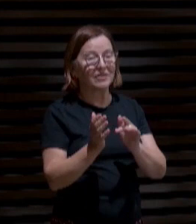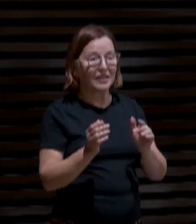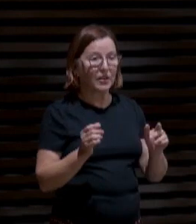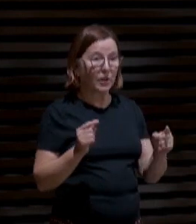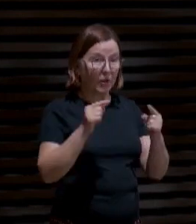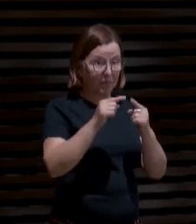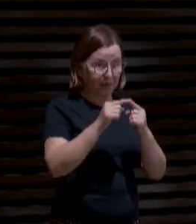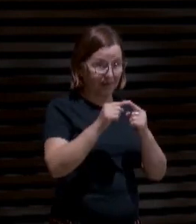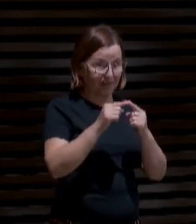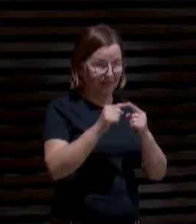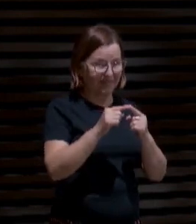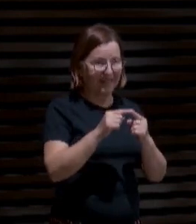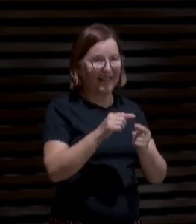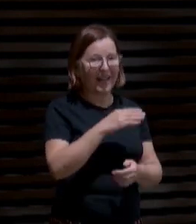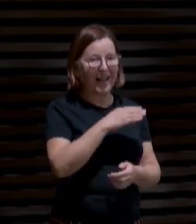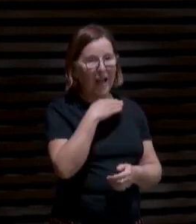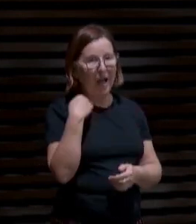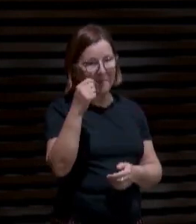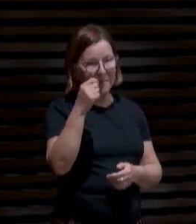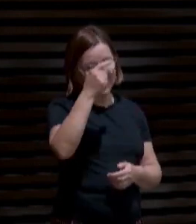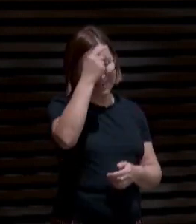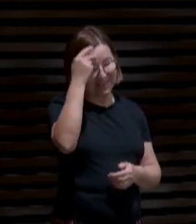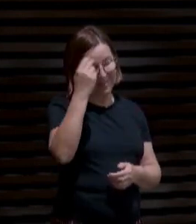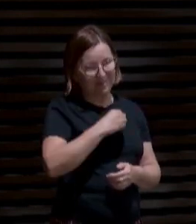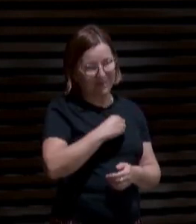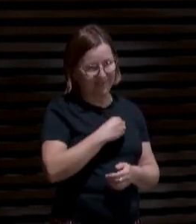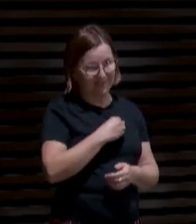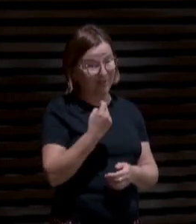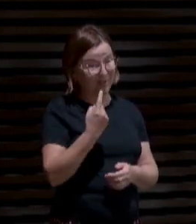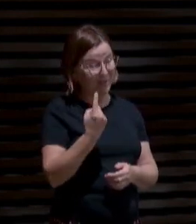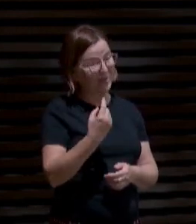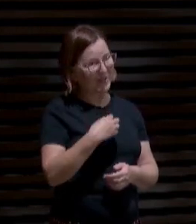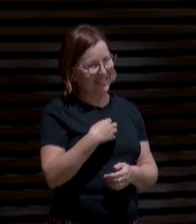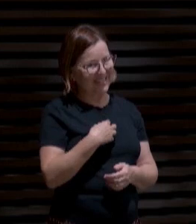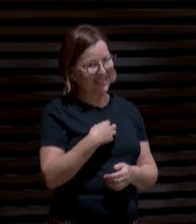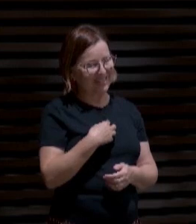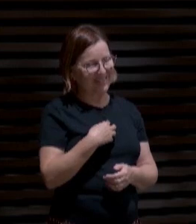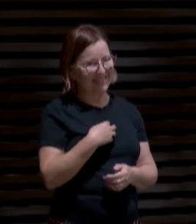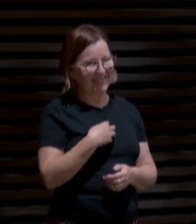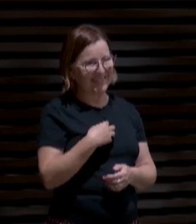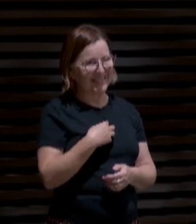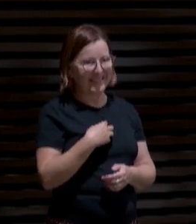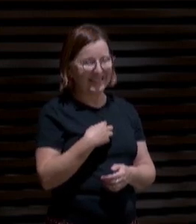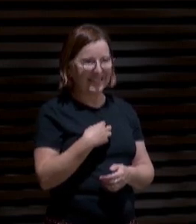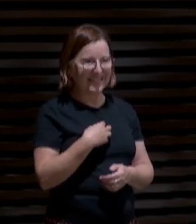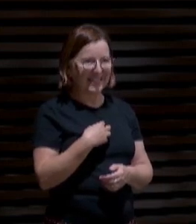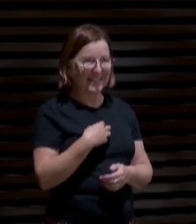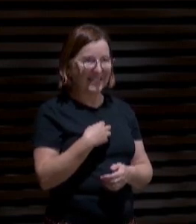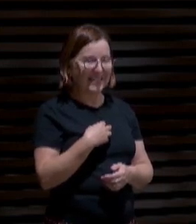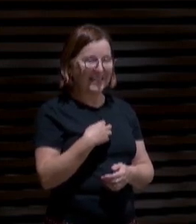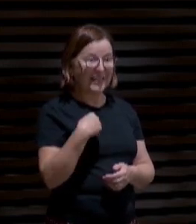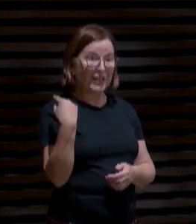morte desse pecador. E essa era a única forma de levar o réu a morrer juntamente